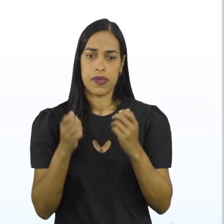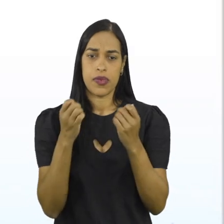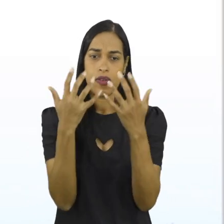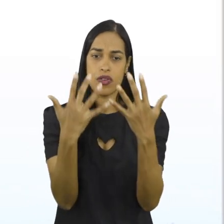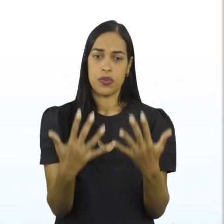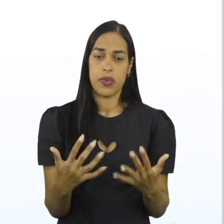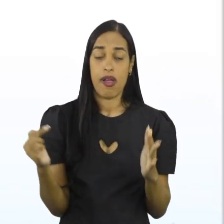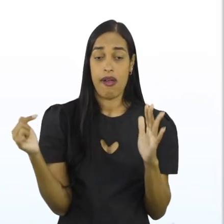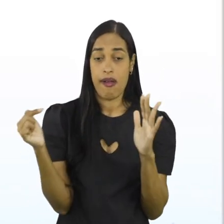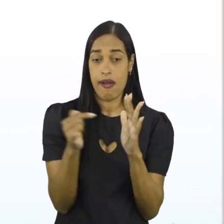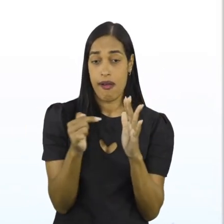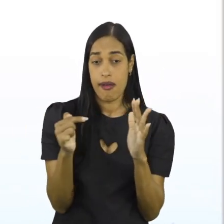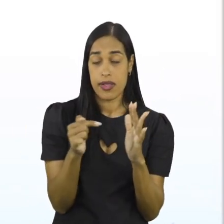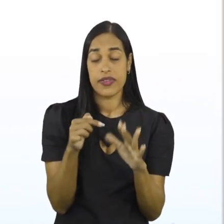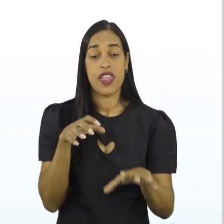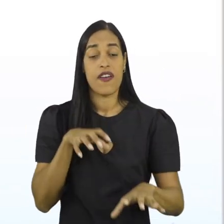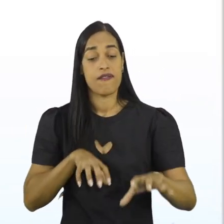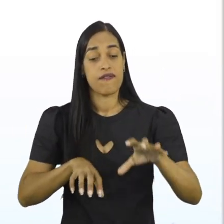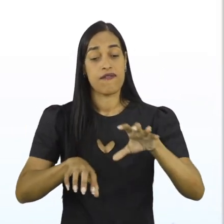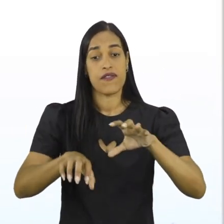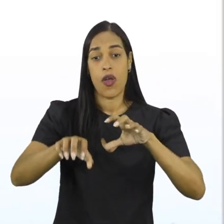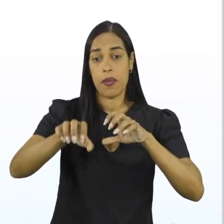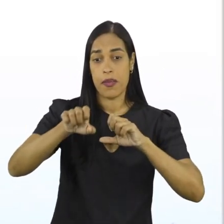vai trabalhar na formação.